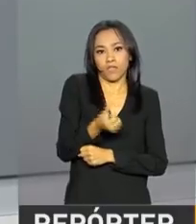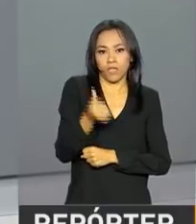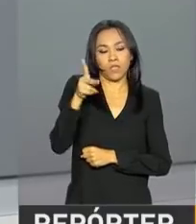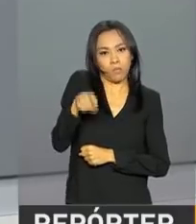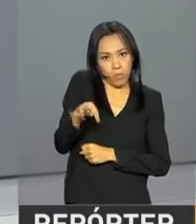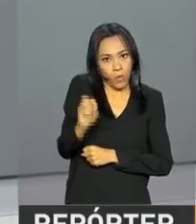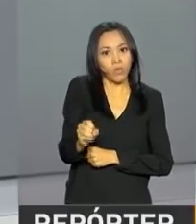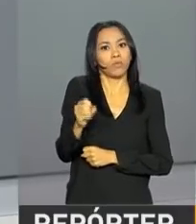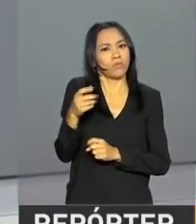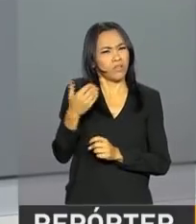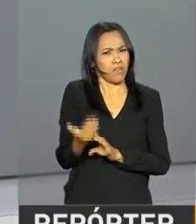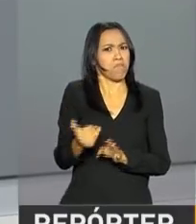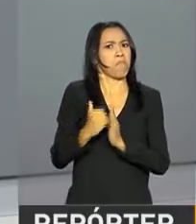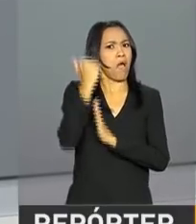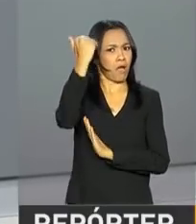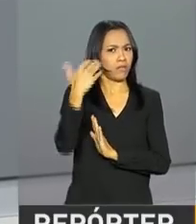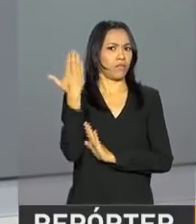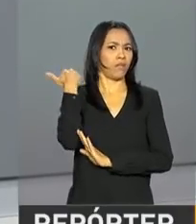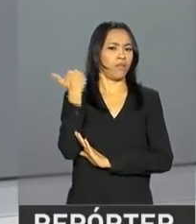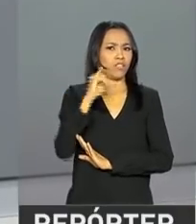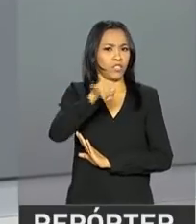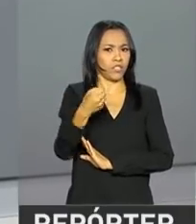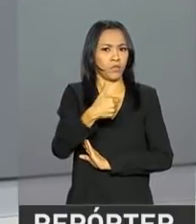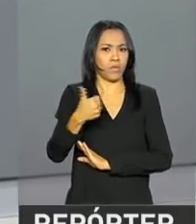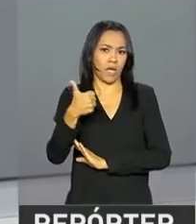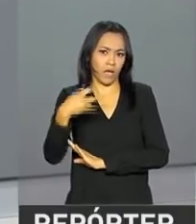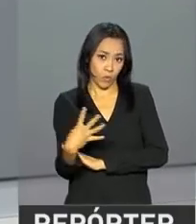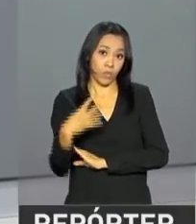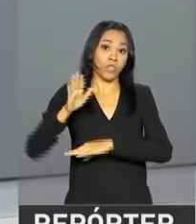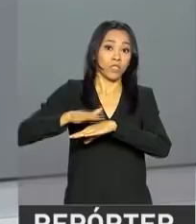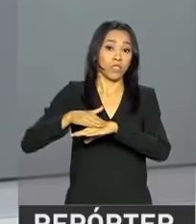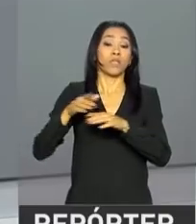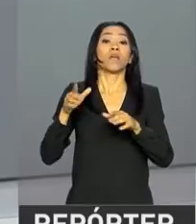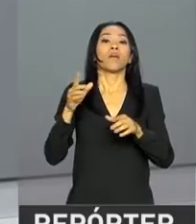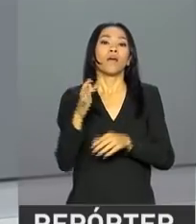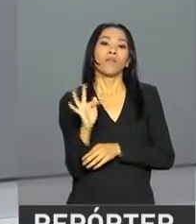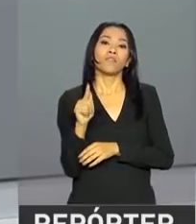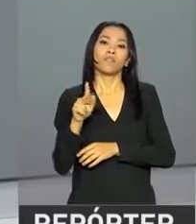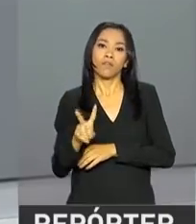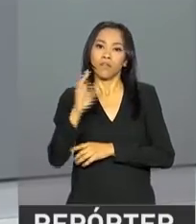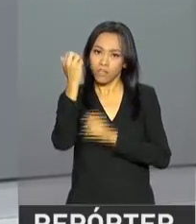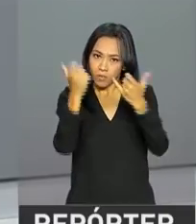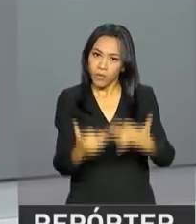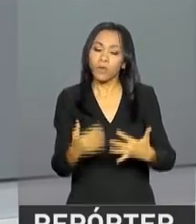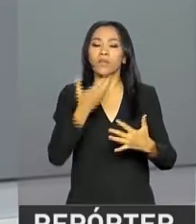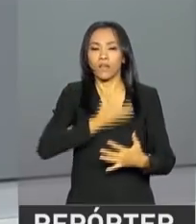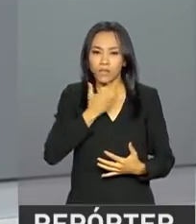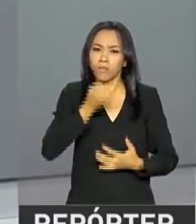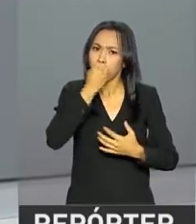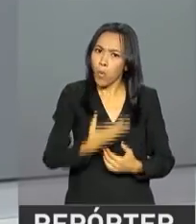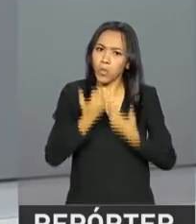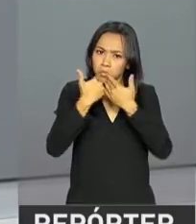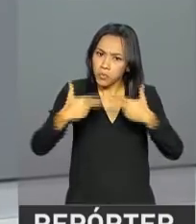alto desde janeiro de 2014 de acordo com a fgv o resultado de dezembro traz boas notícias pois